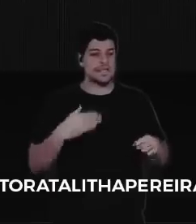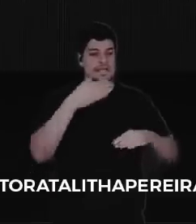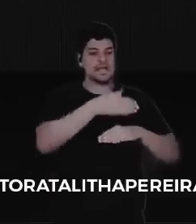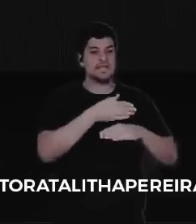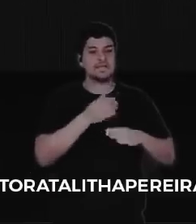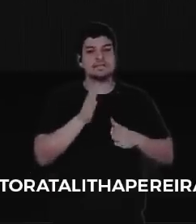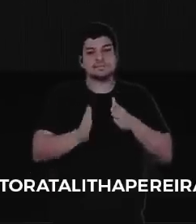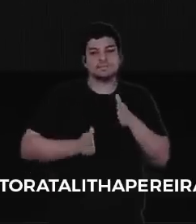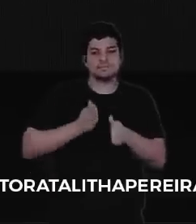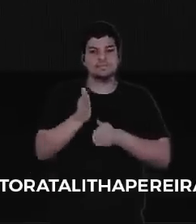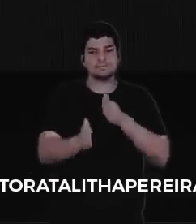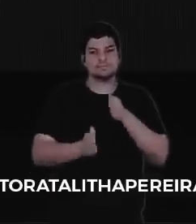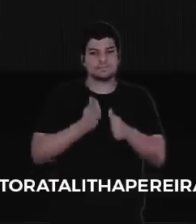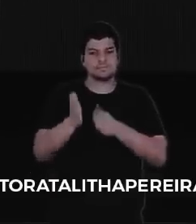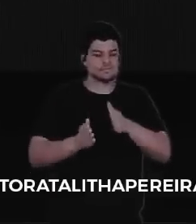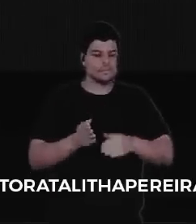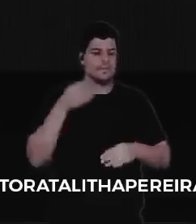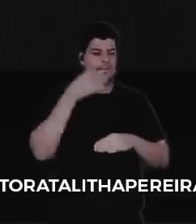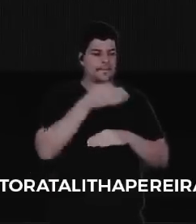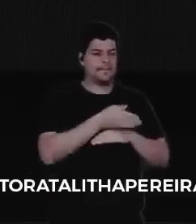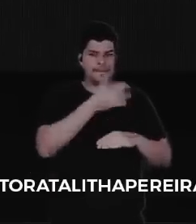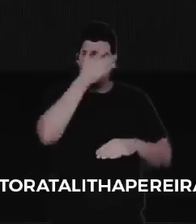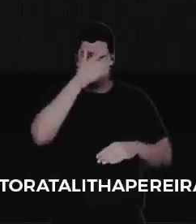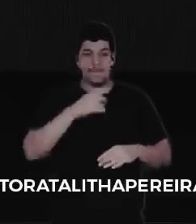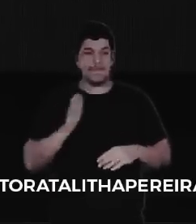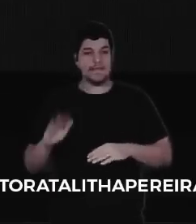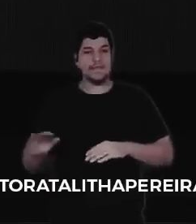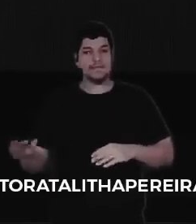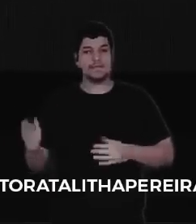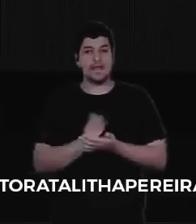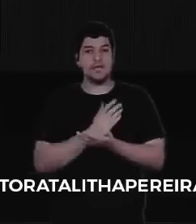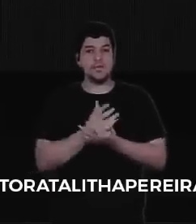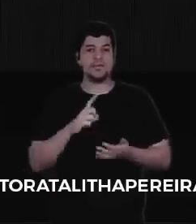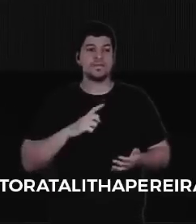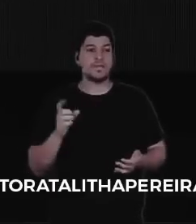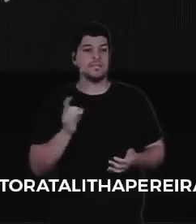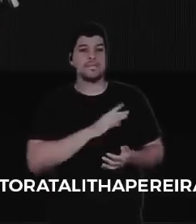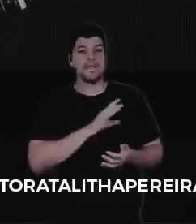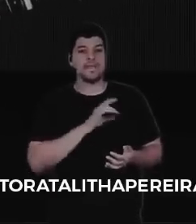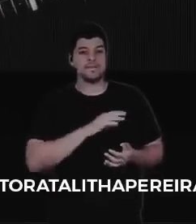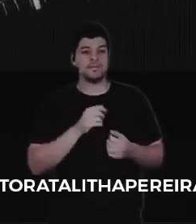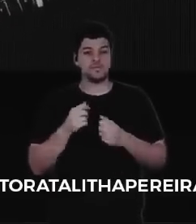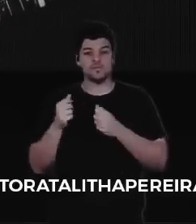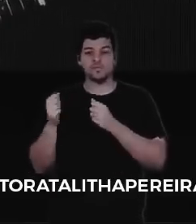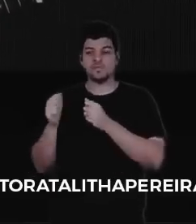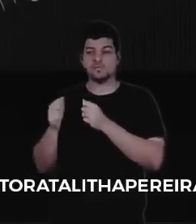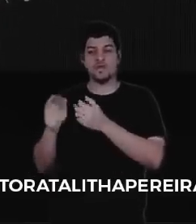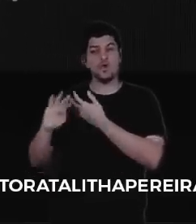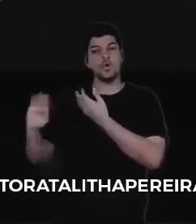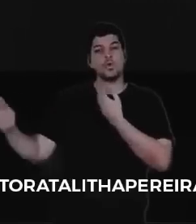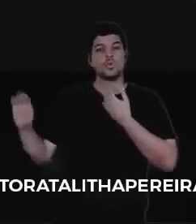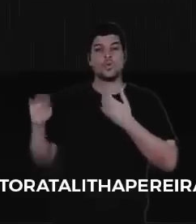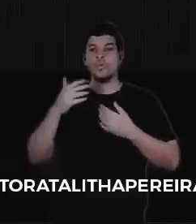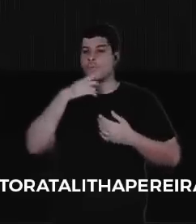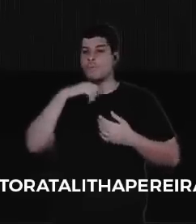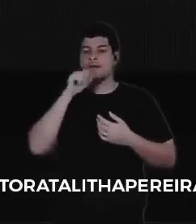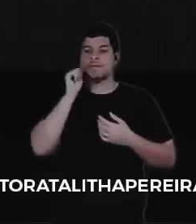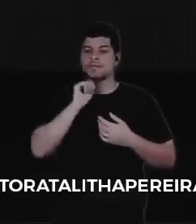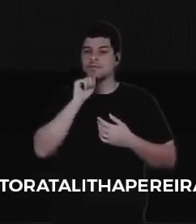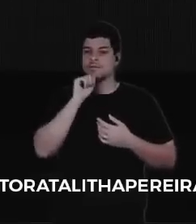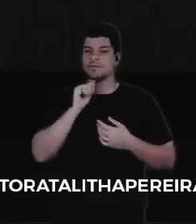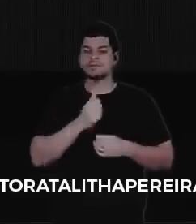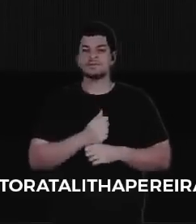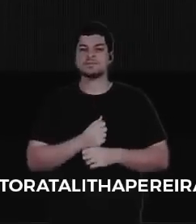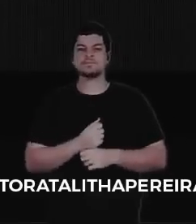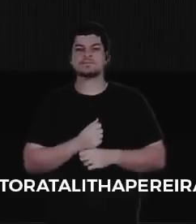Algumas crianças tinham medo de ficar sem os pais. Um menino, sua irmã se despediram dos